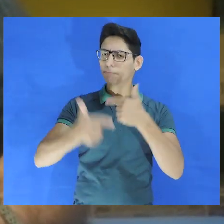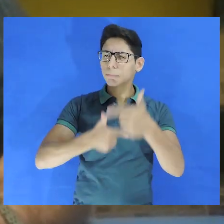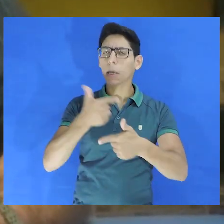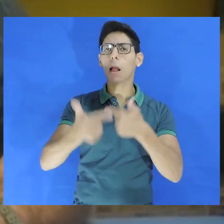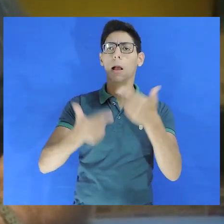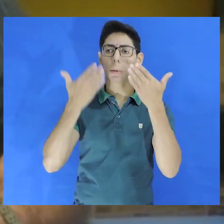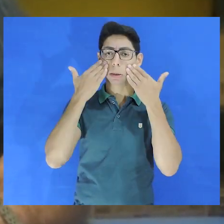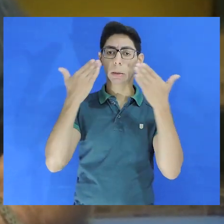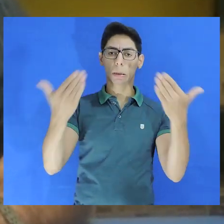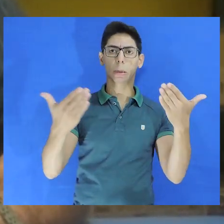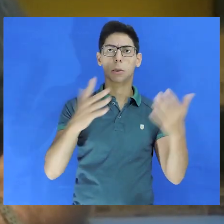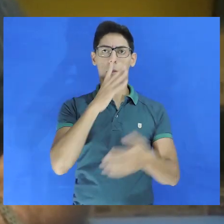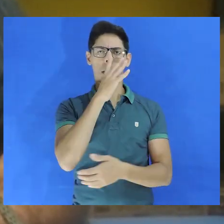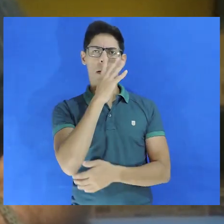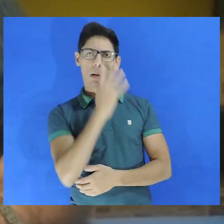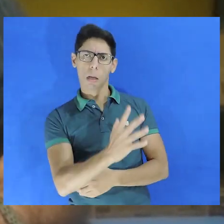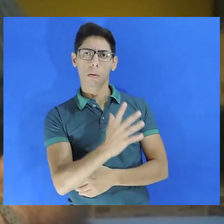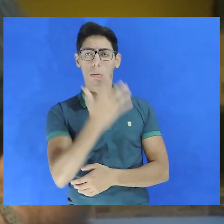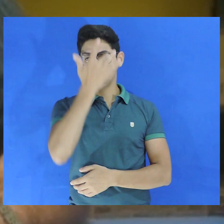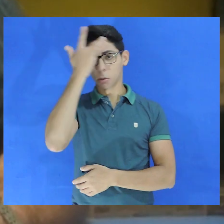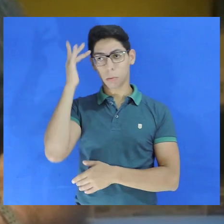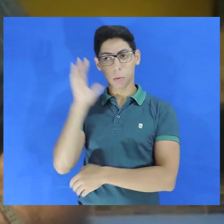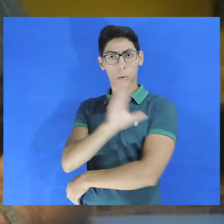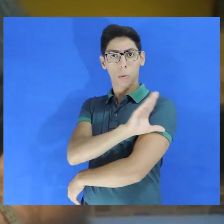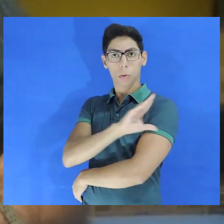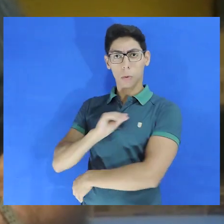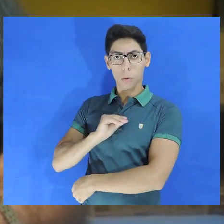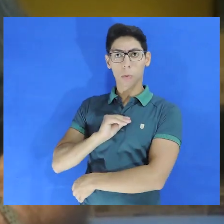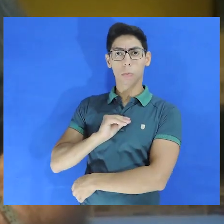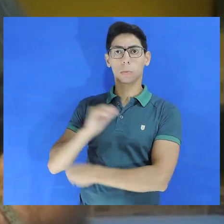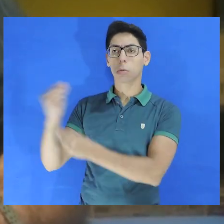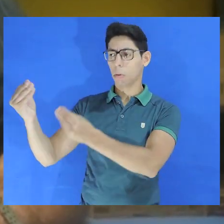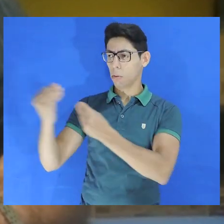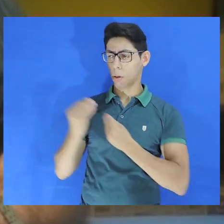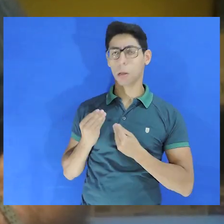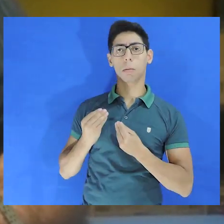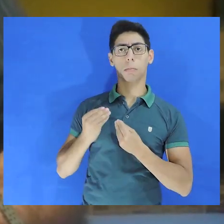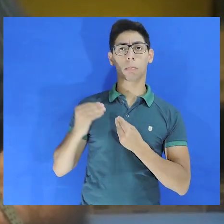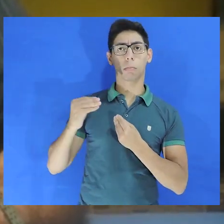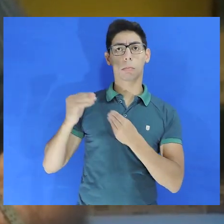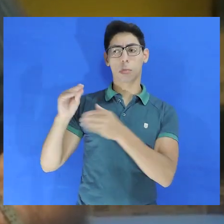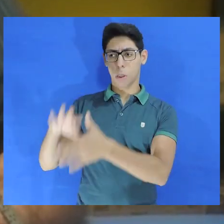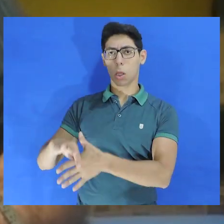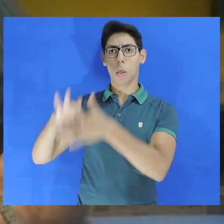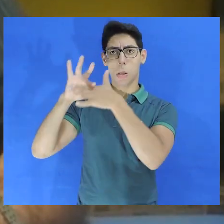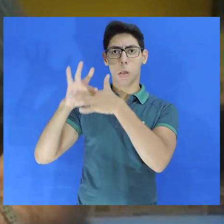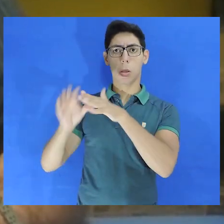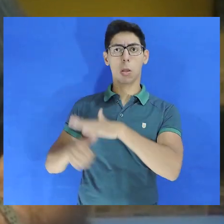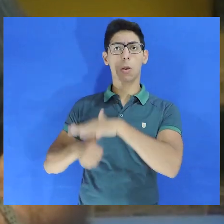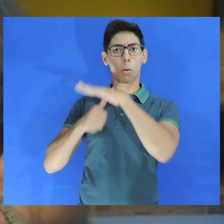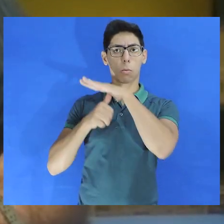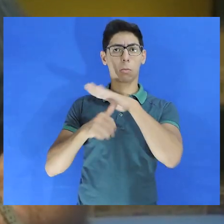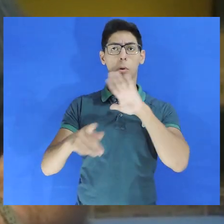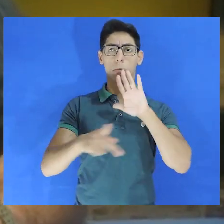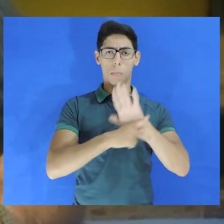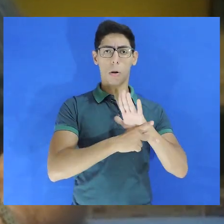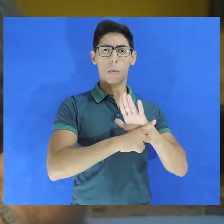diante daquela situação relatada pelo Conselho, nomeado